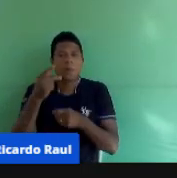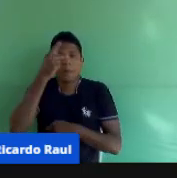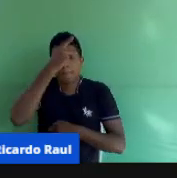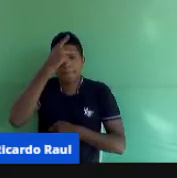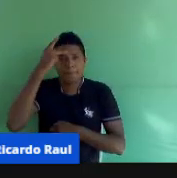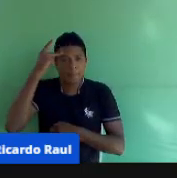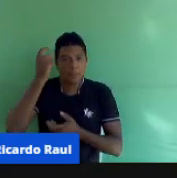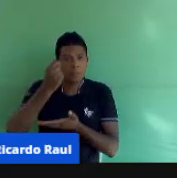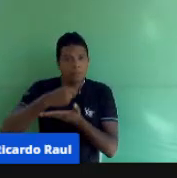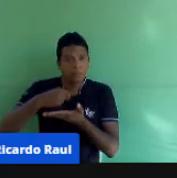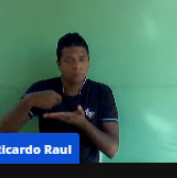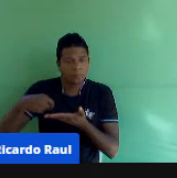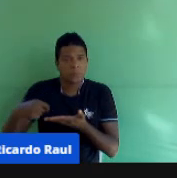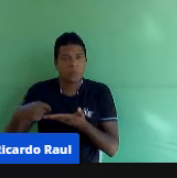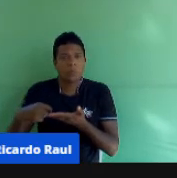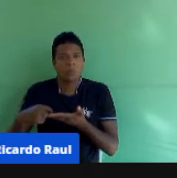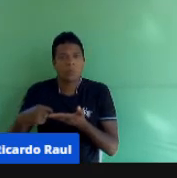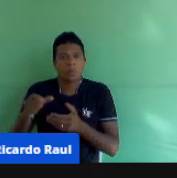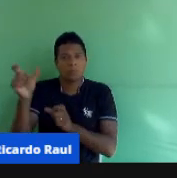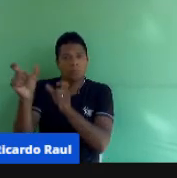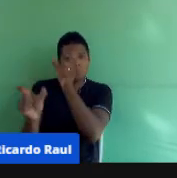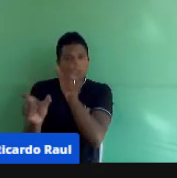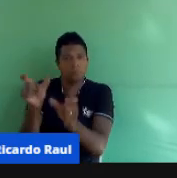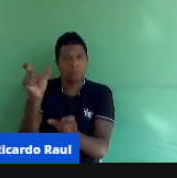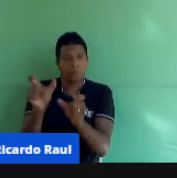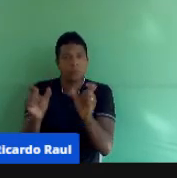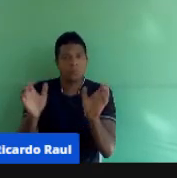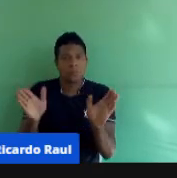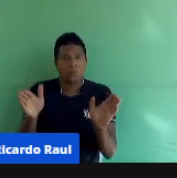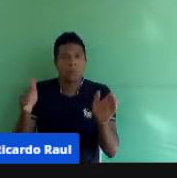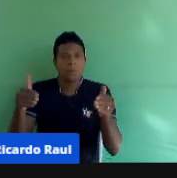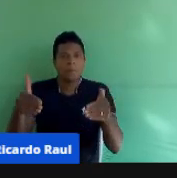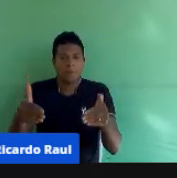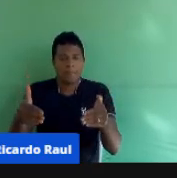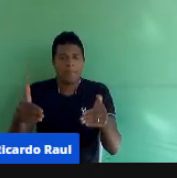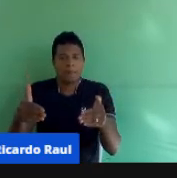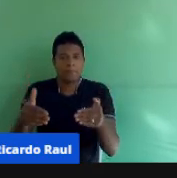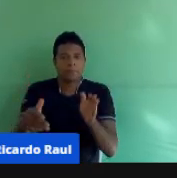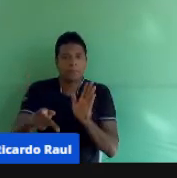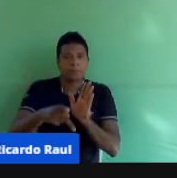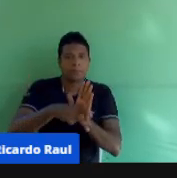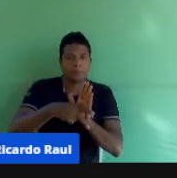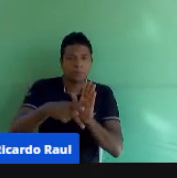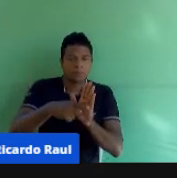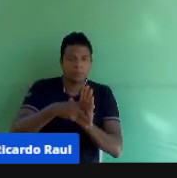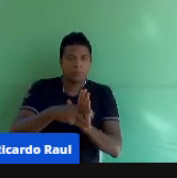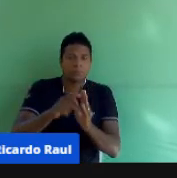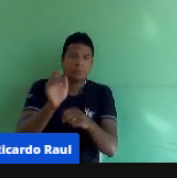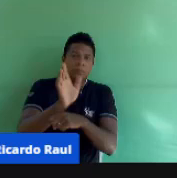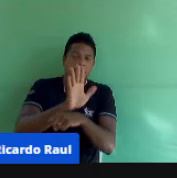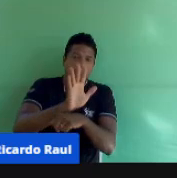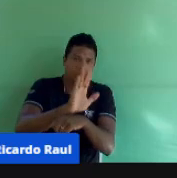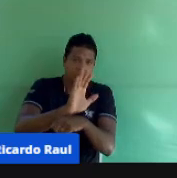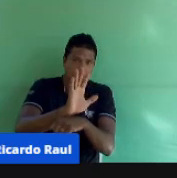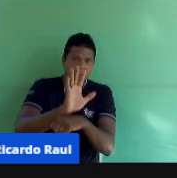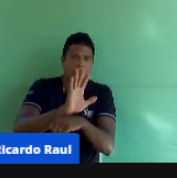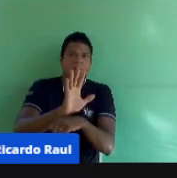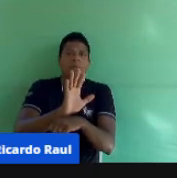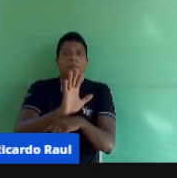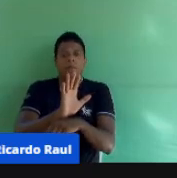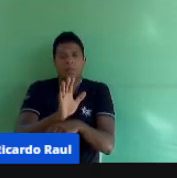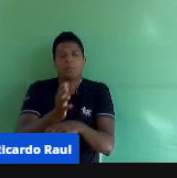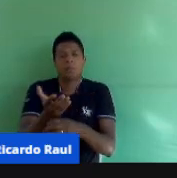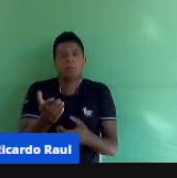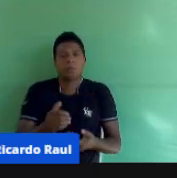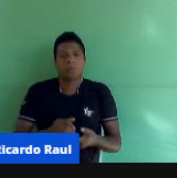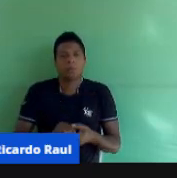produzido, qual é o público-alvo, e aí, em relação ao próprio conteúdo do filme, do documentário,